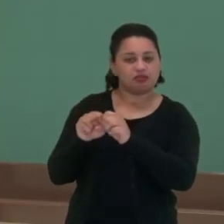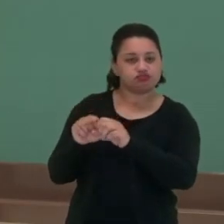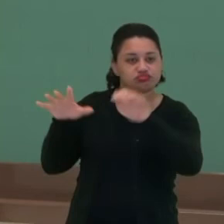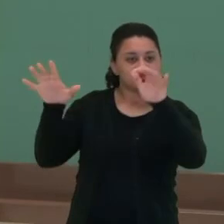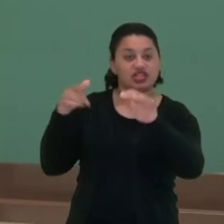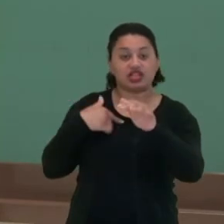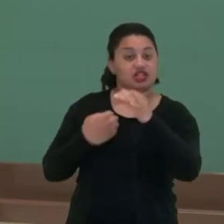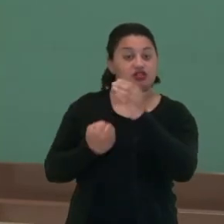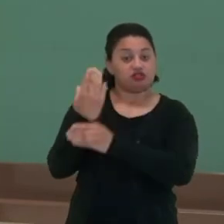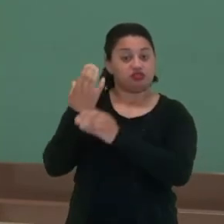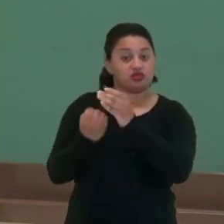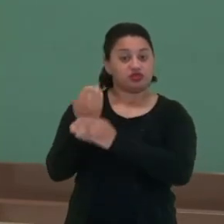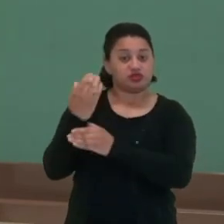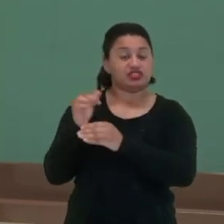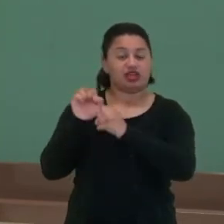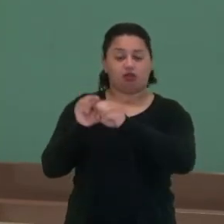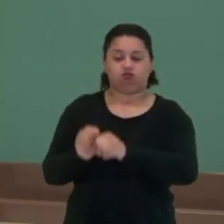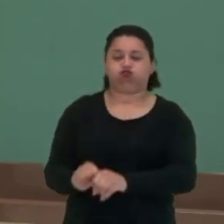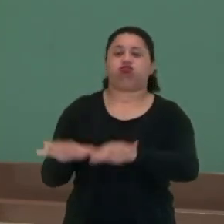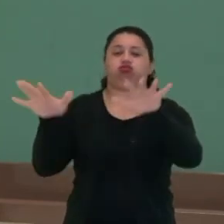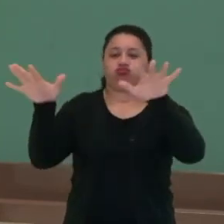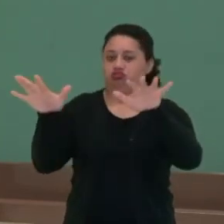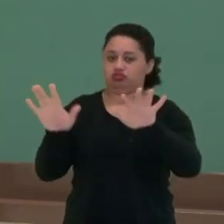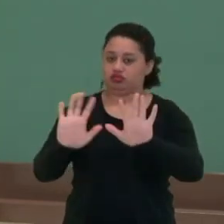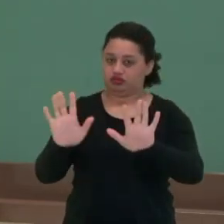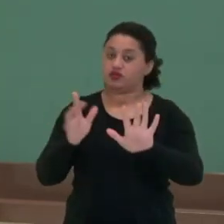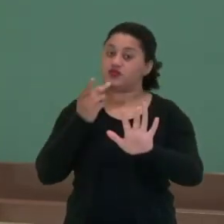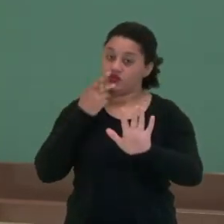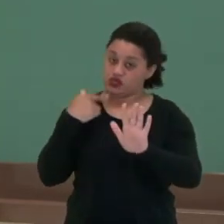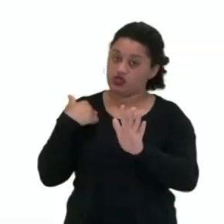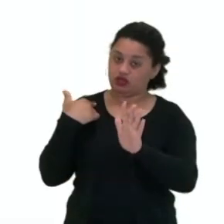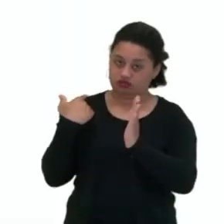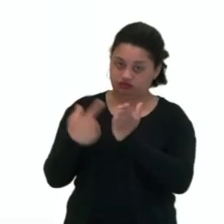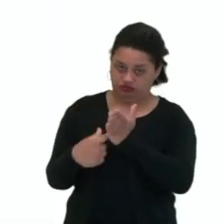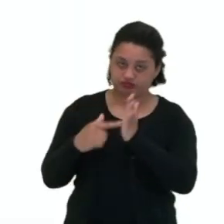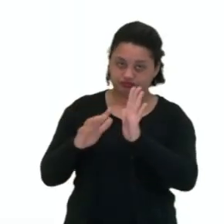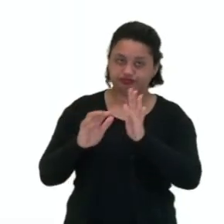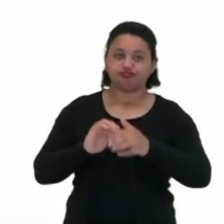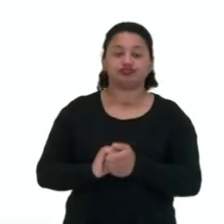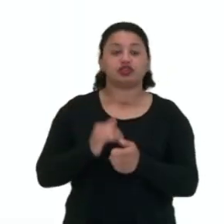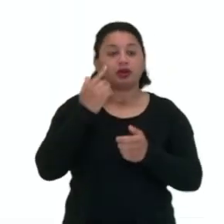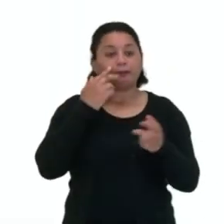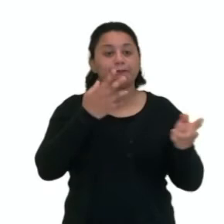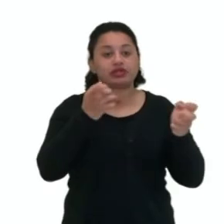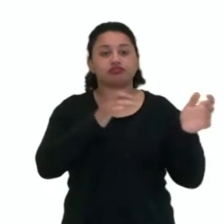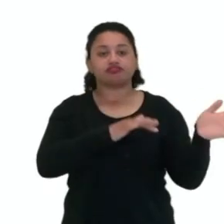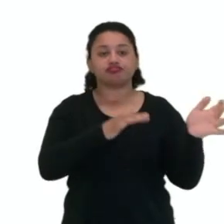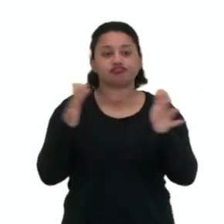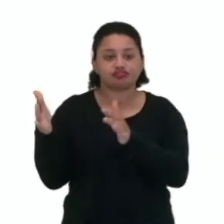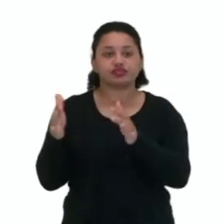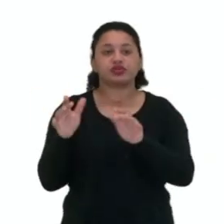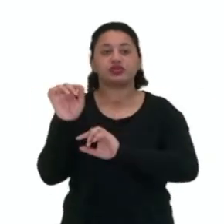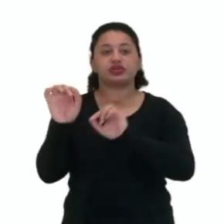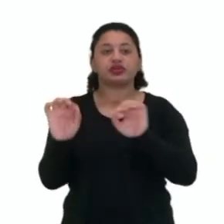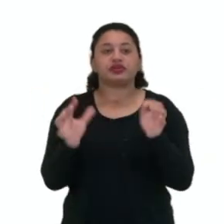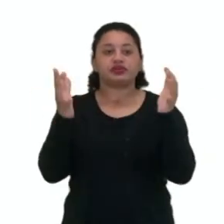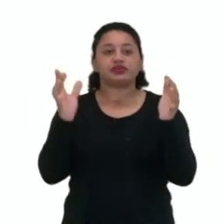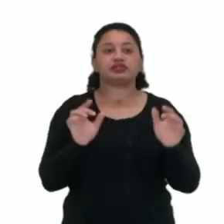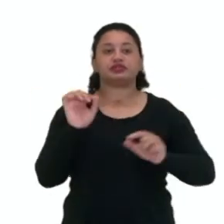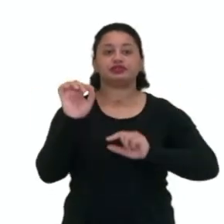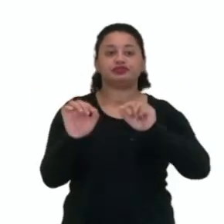não produzir armas de destruição em massa. Veja a cronologia do conflito entre Estados Unidos e Irã. E aí,